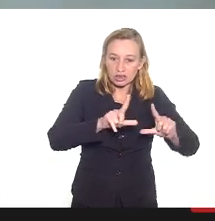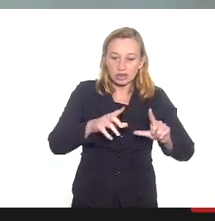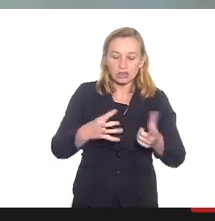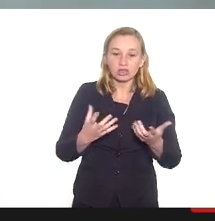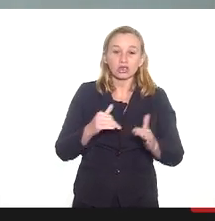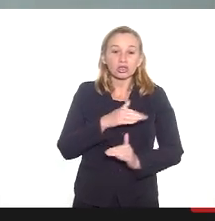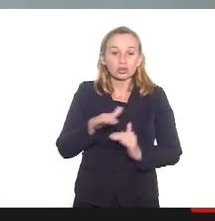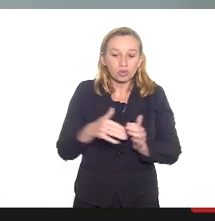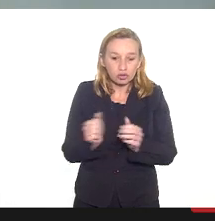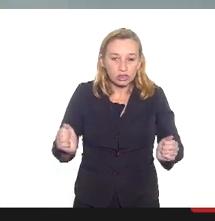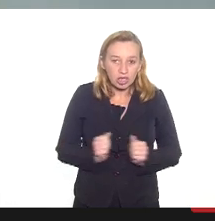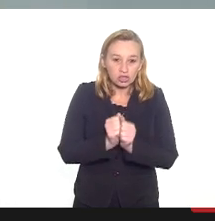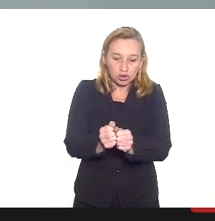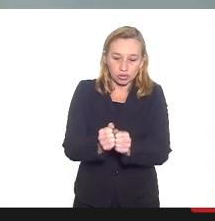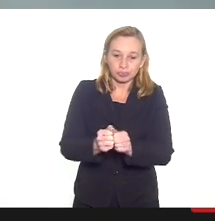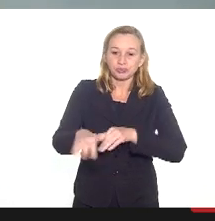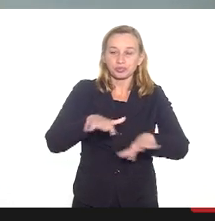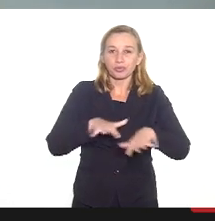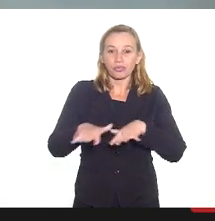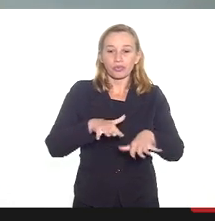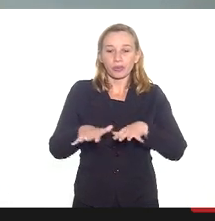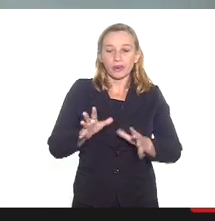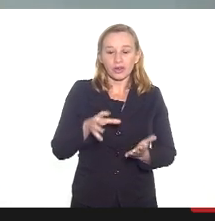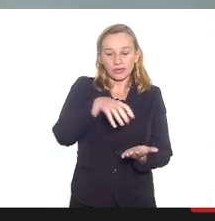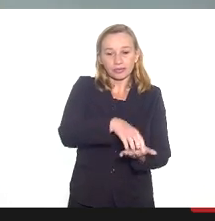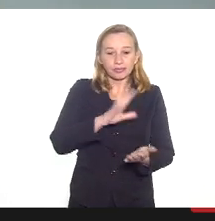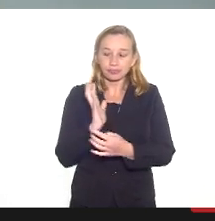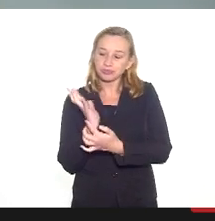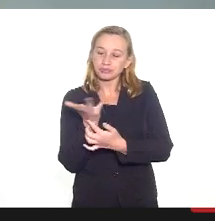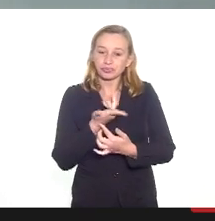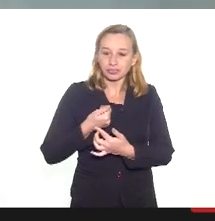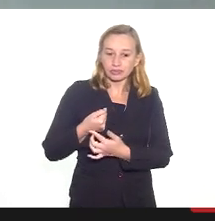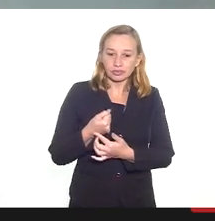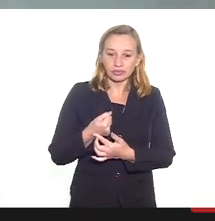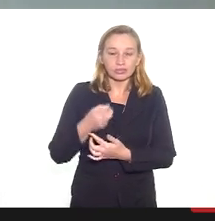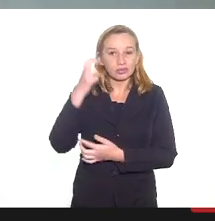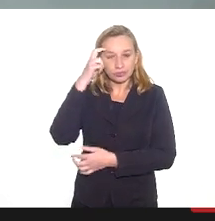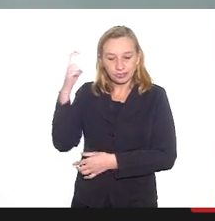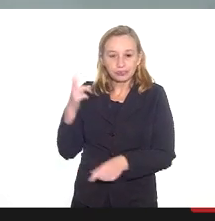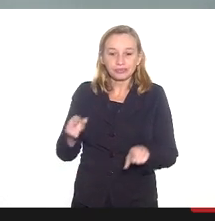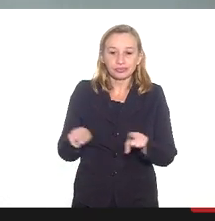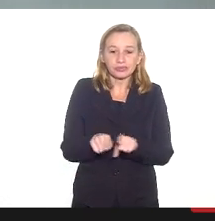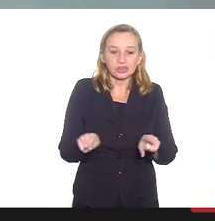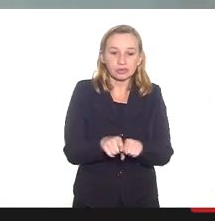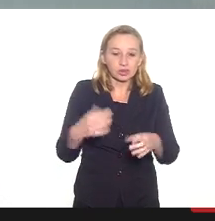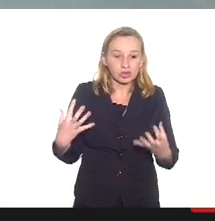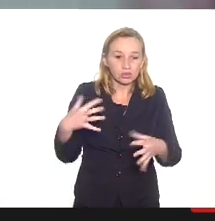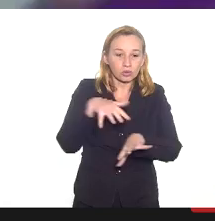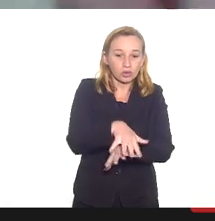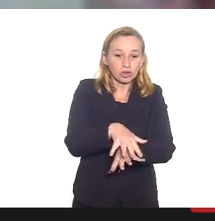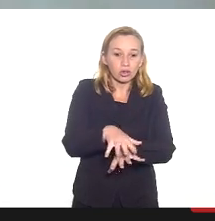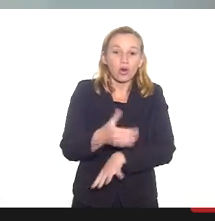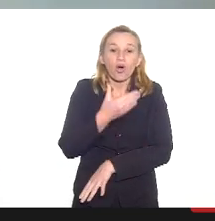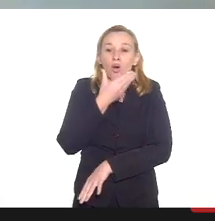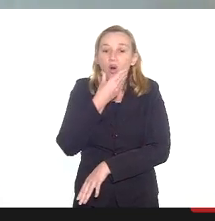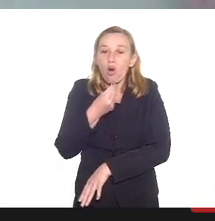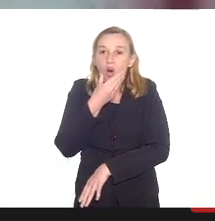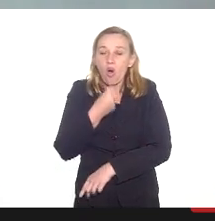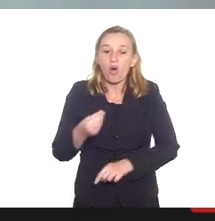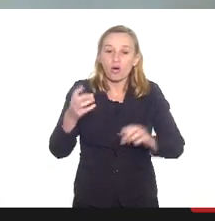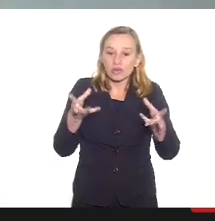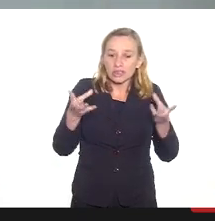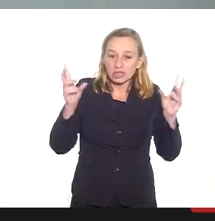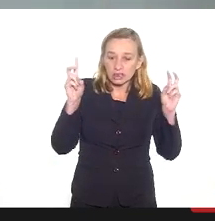na campanha, mobilizar o setor artístico e cultural, incluir os homens sensíveis,